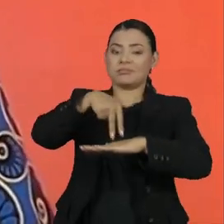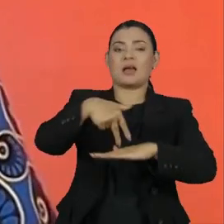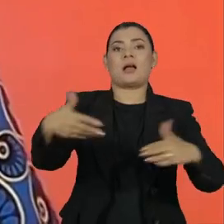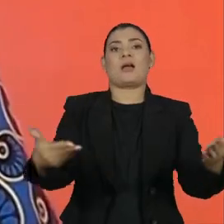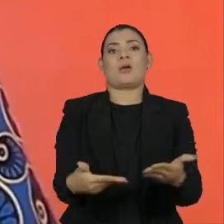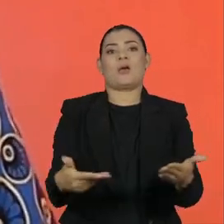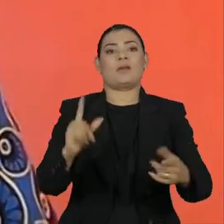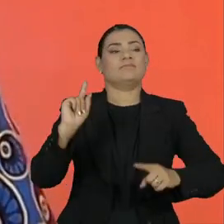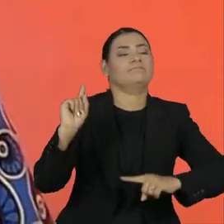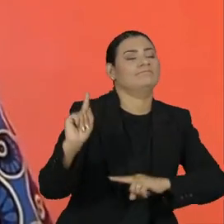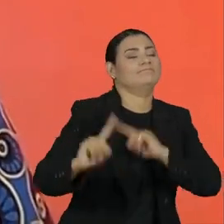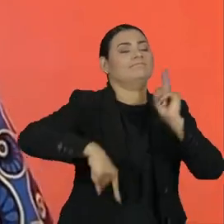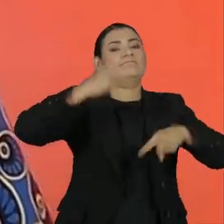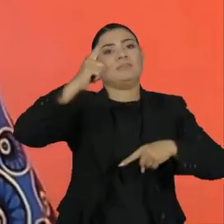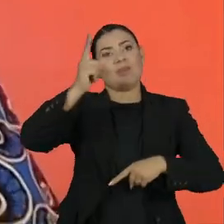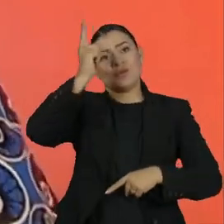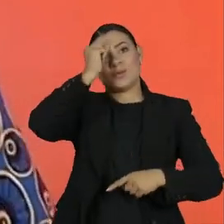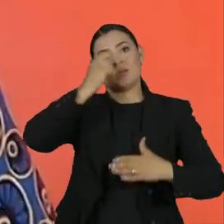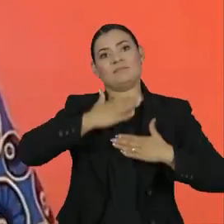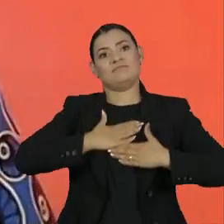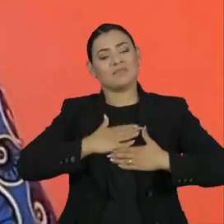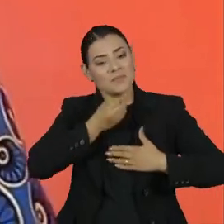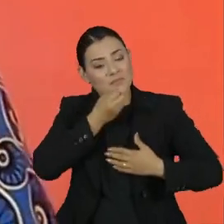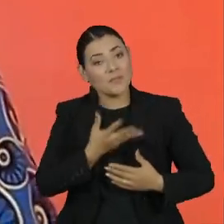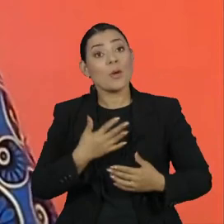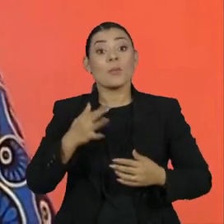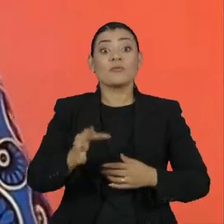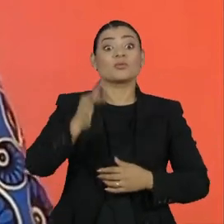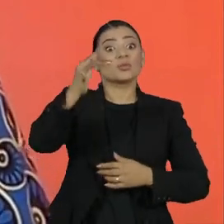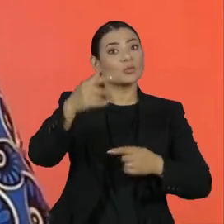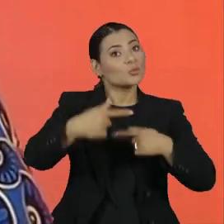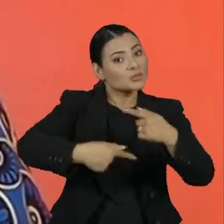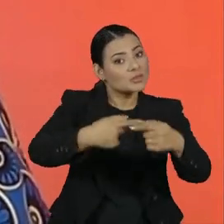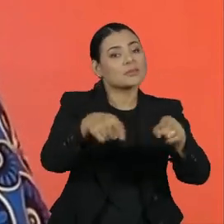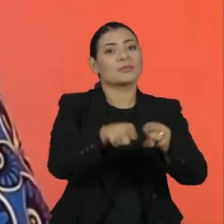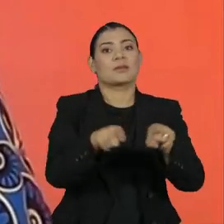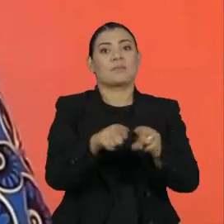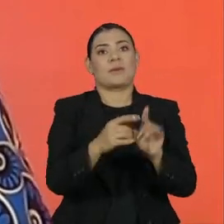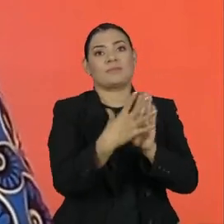é transformador para a nossa geração e para gerações que virão depois da gente.